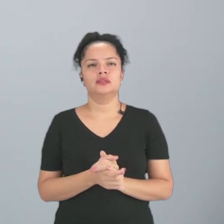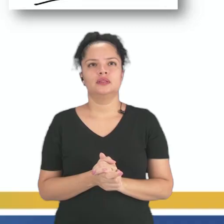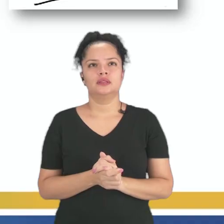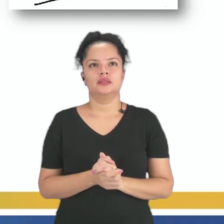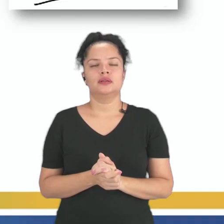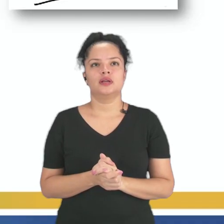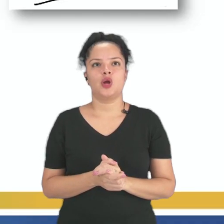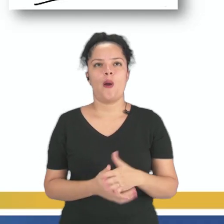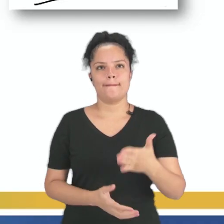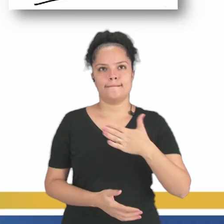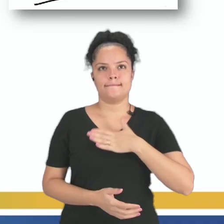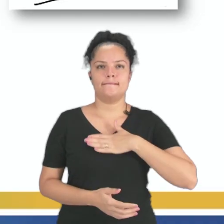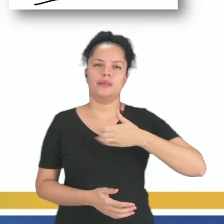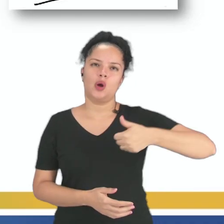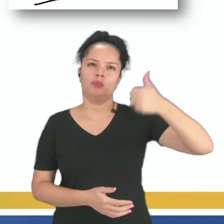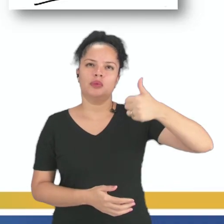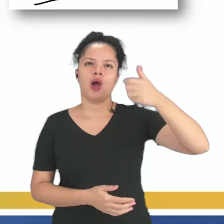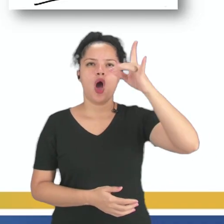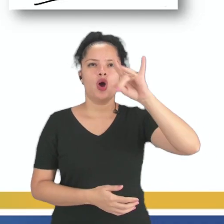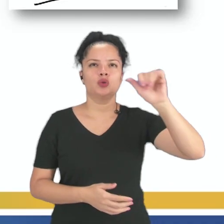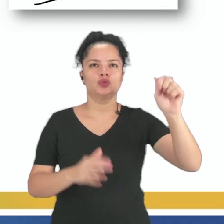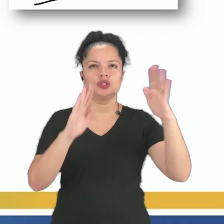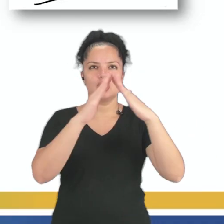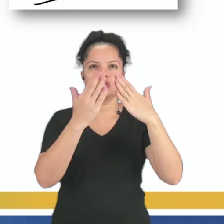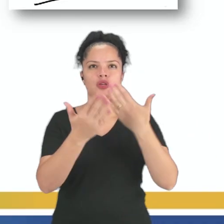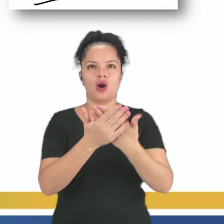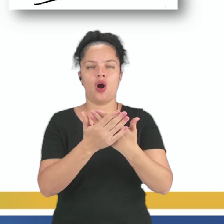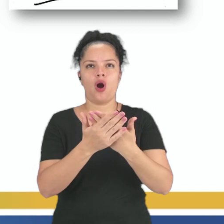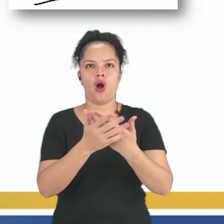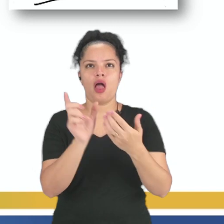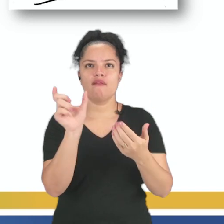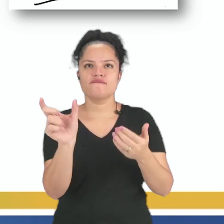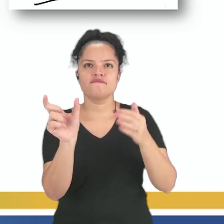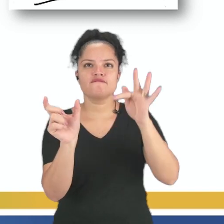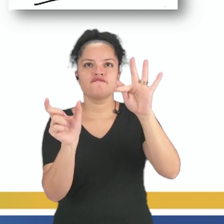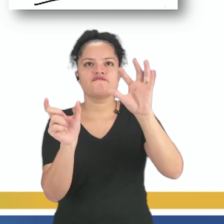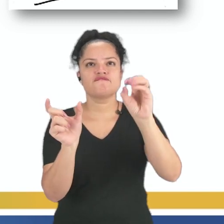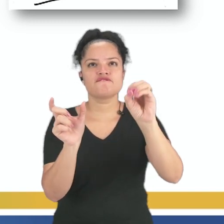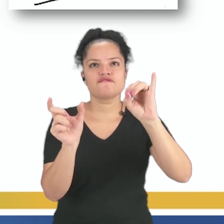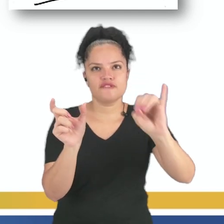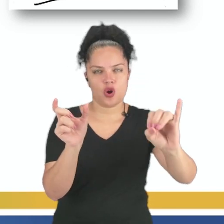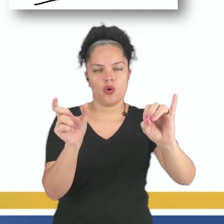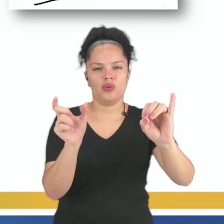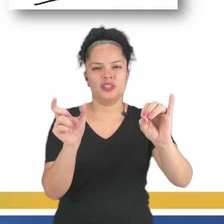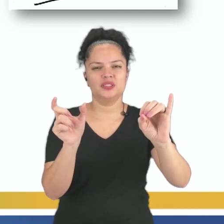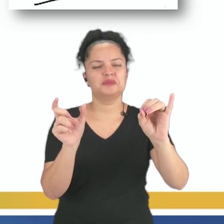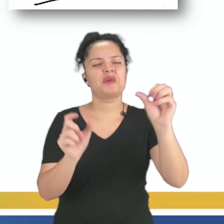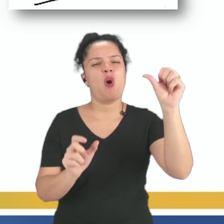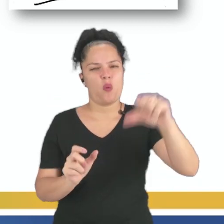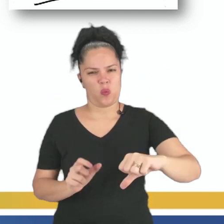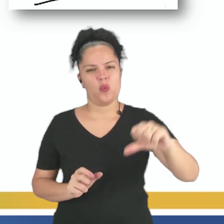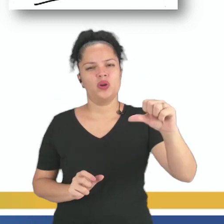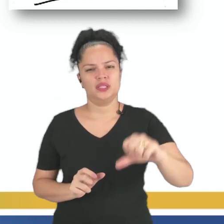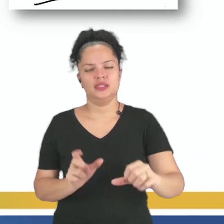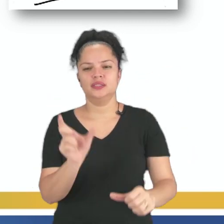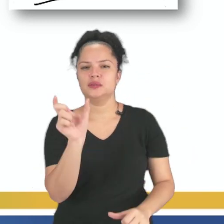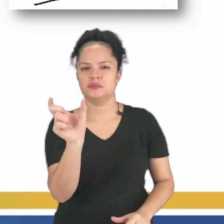vamos lá. Meu primeiro dia na escola foi bem ruim. Então, perceba aí que o verbo